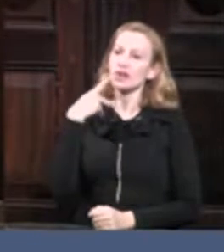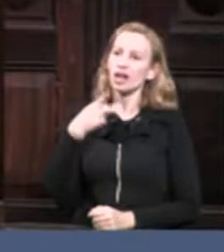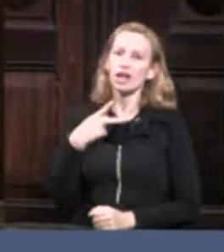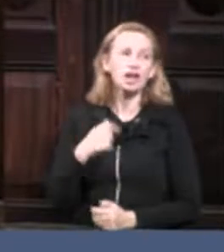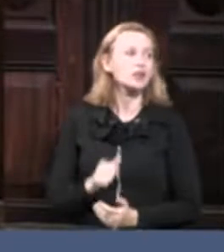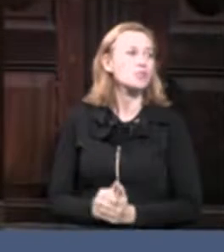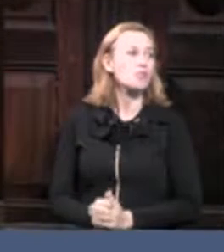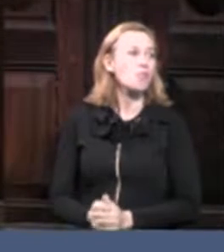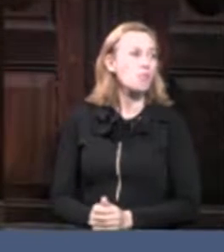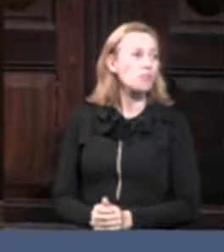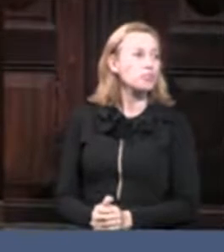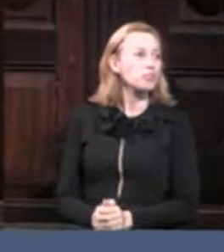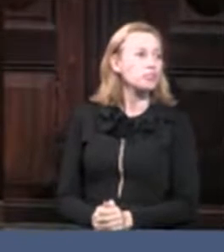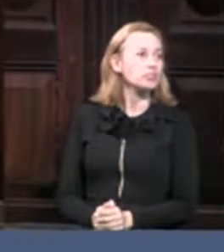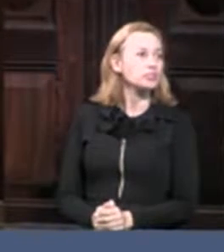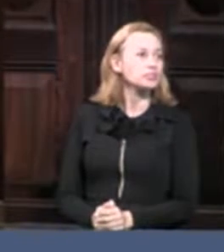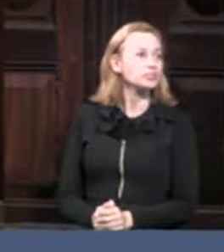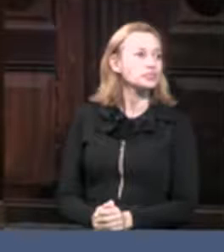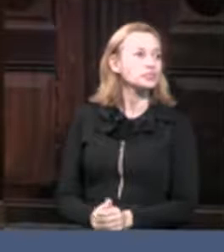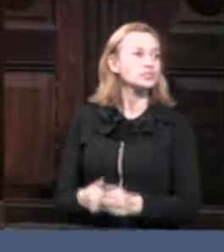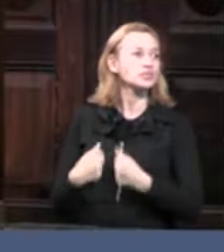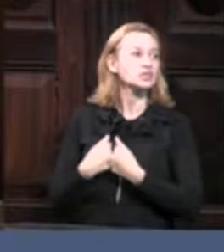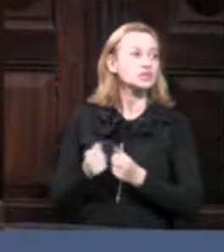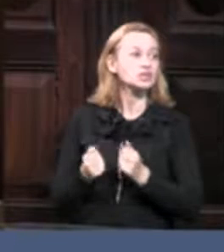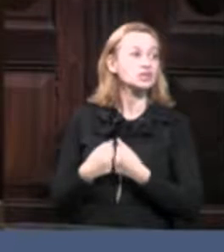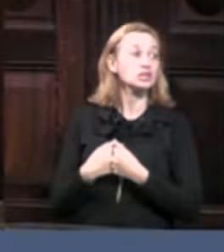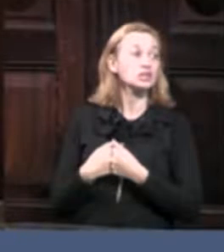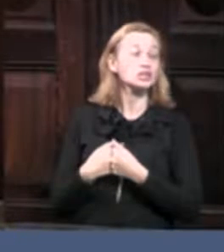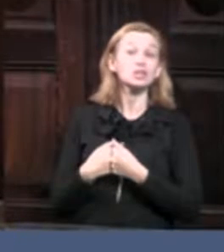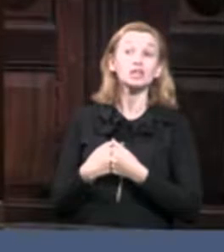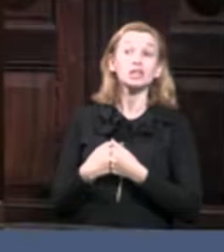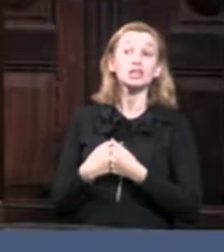mobilidade urbana, do transporte sobre barcas.